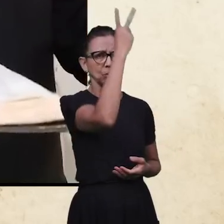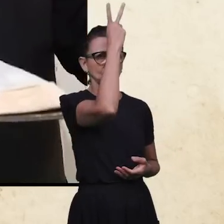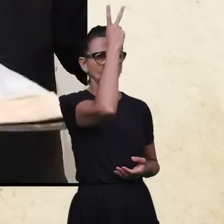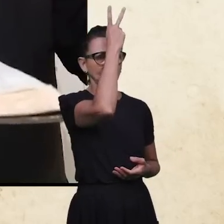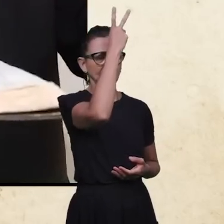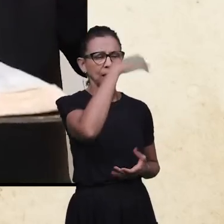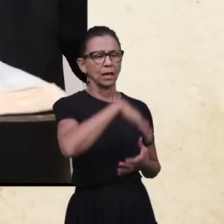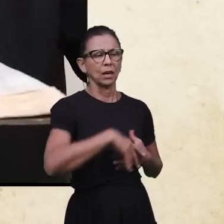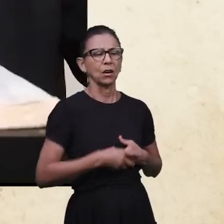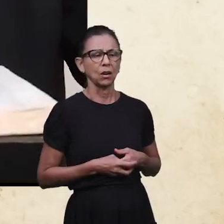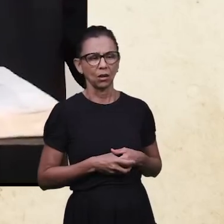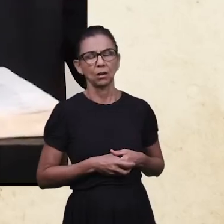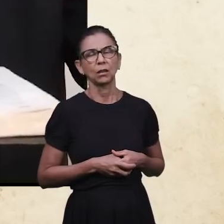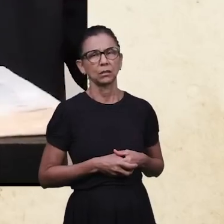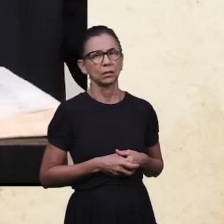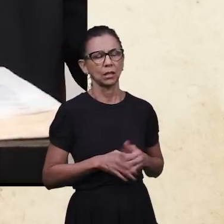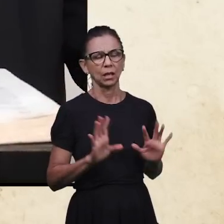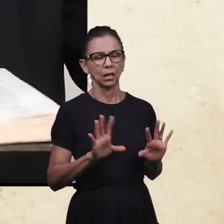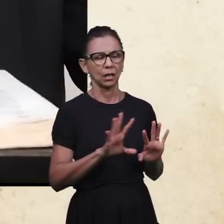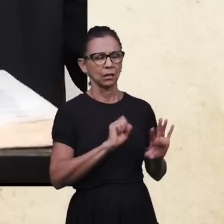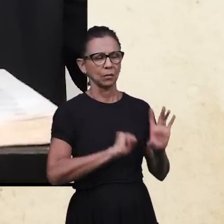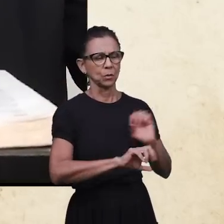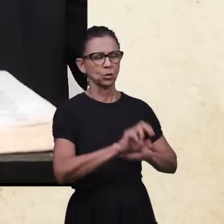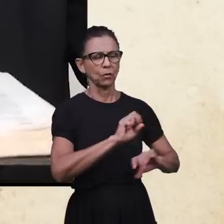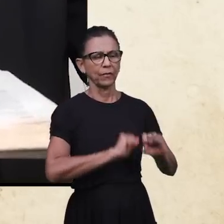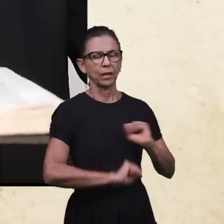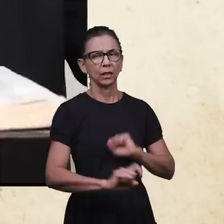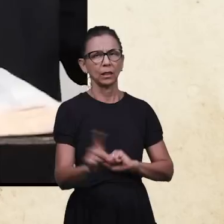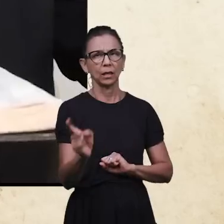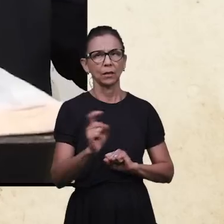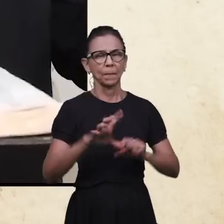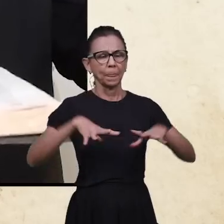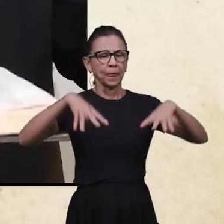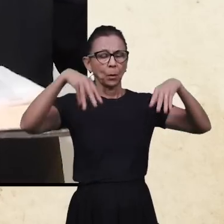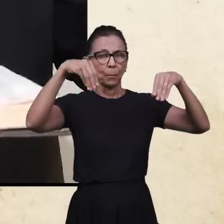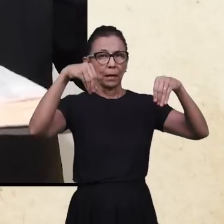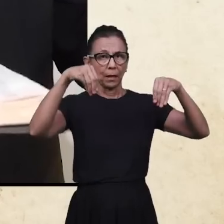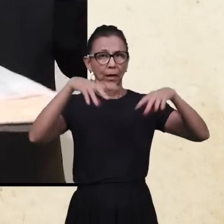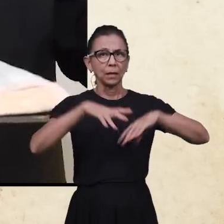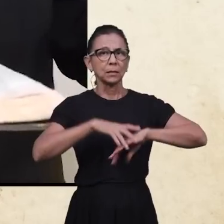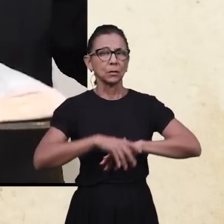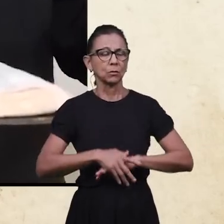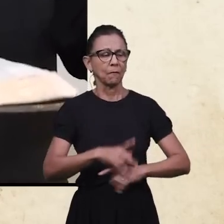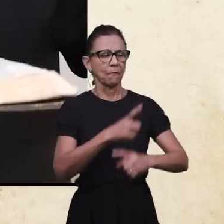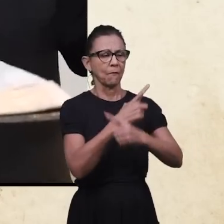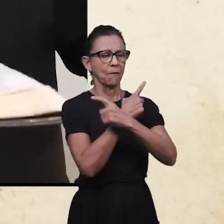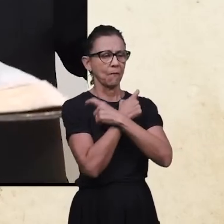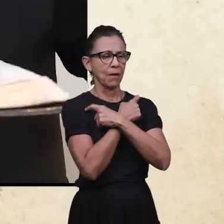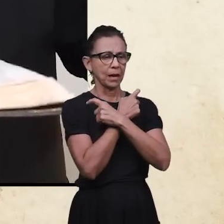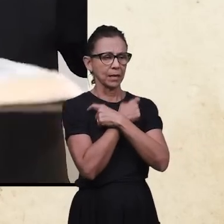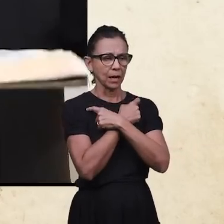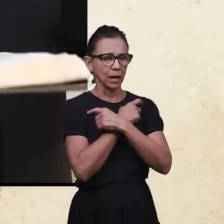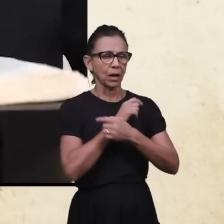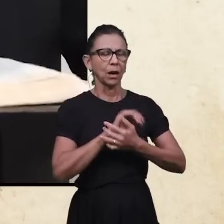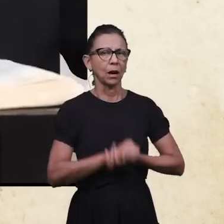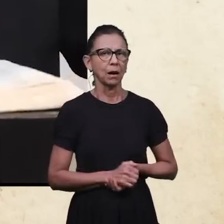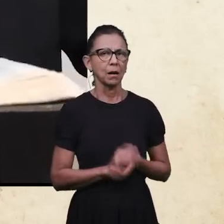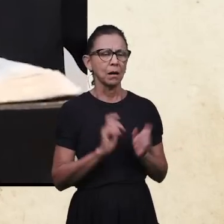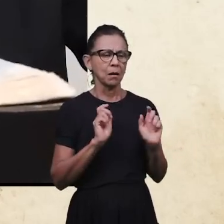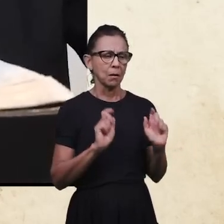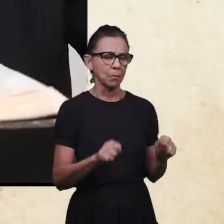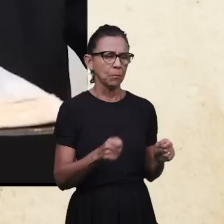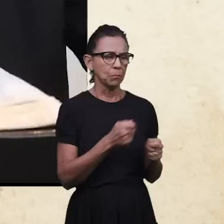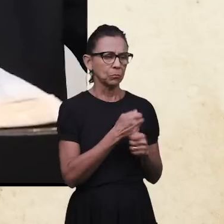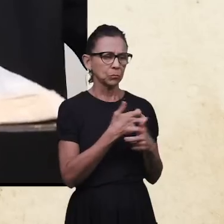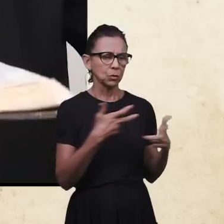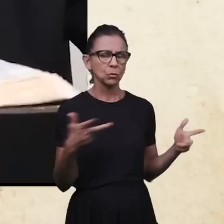Faraó tinha colocado à sua disposição. Ou seja, no palácio de Faraó, muitas coisas eles